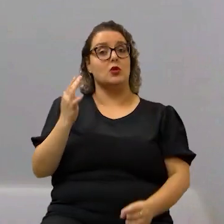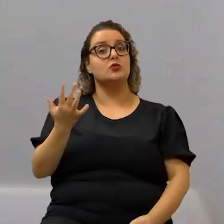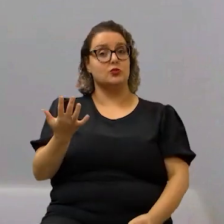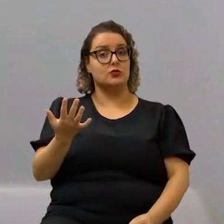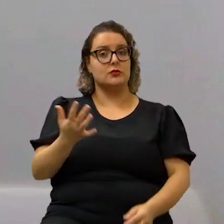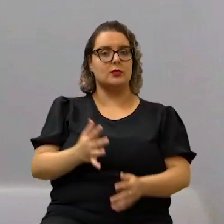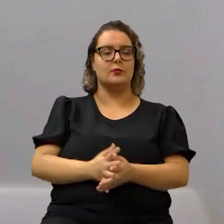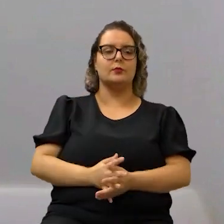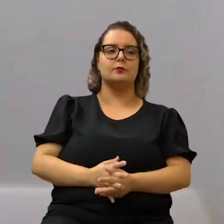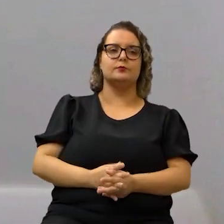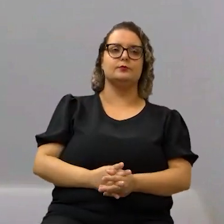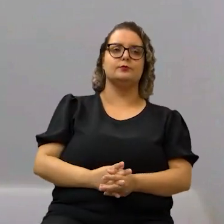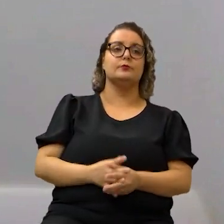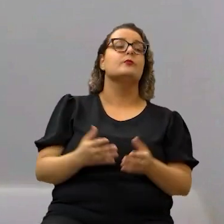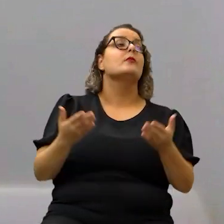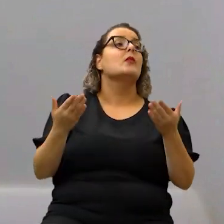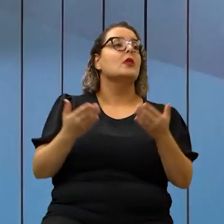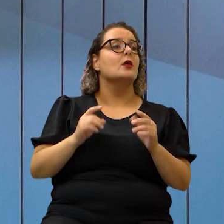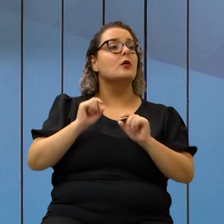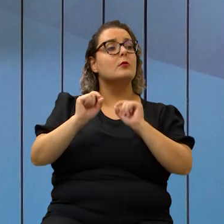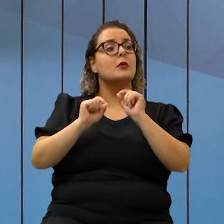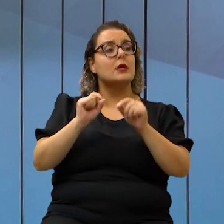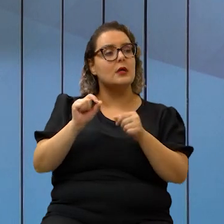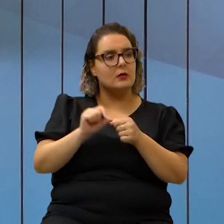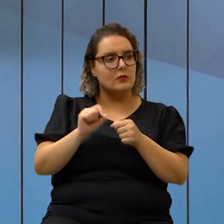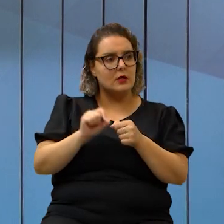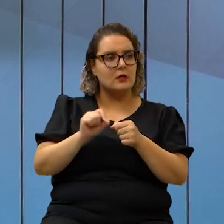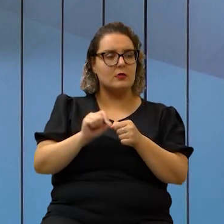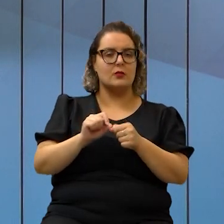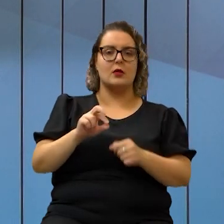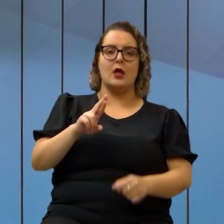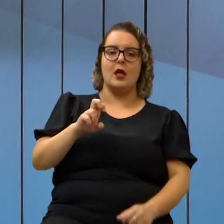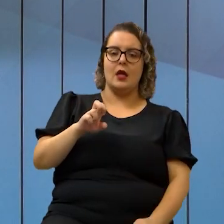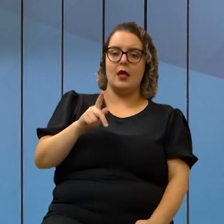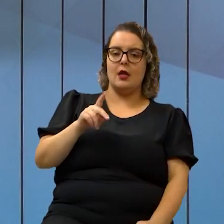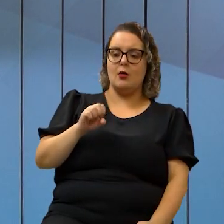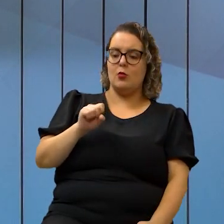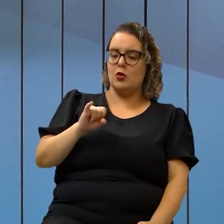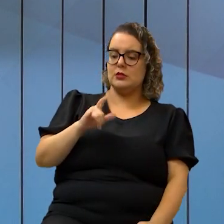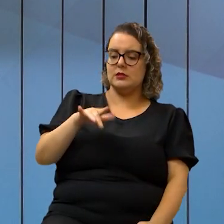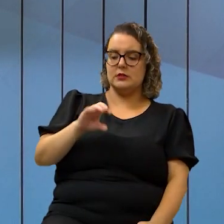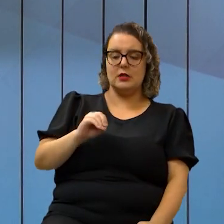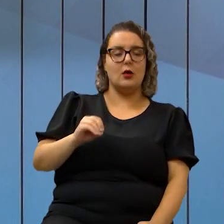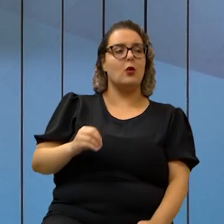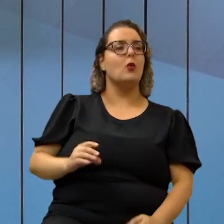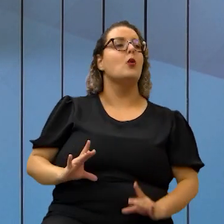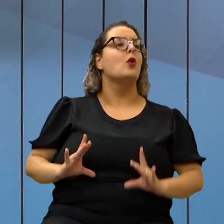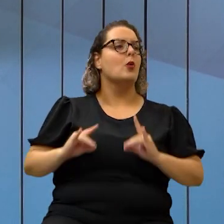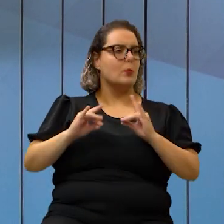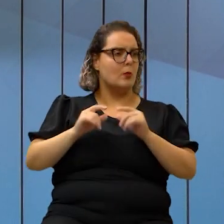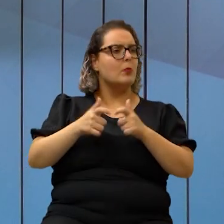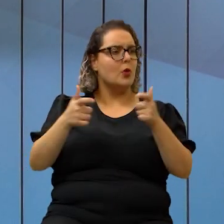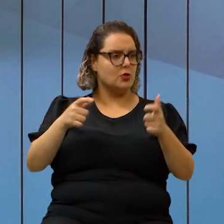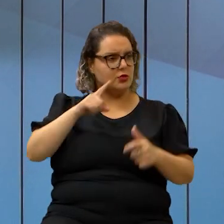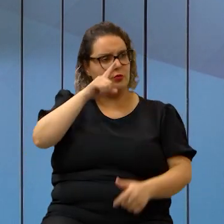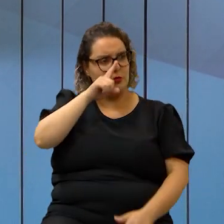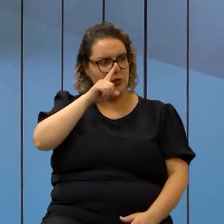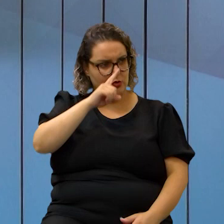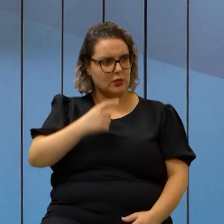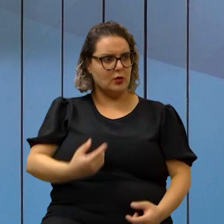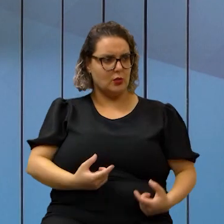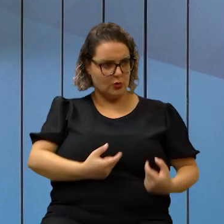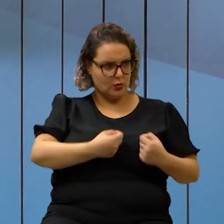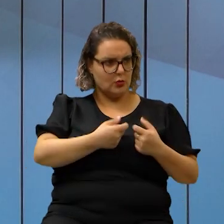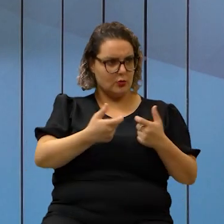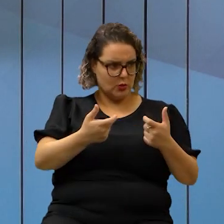pode acontecer. E agora, para quem faz aí reposição hormonal, isso também pode aumentar o risco para o